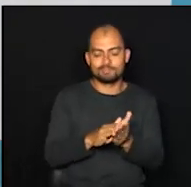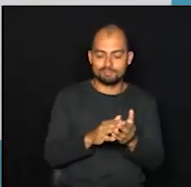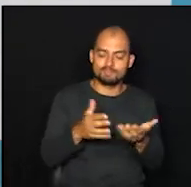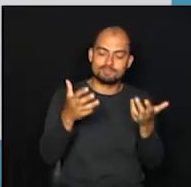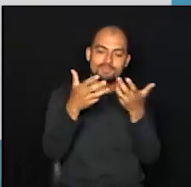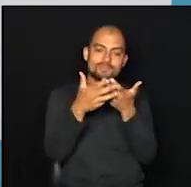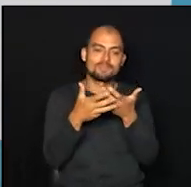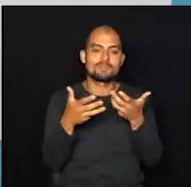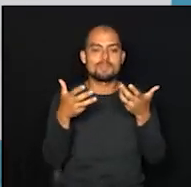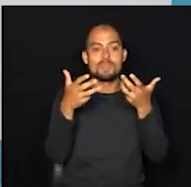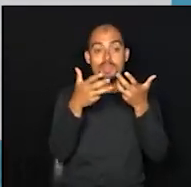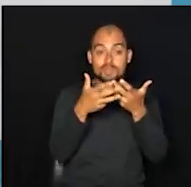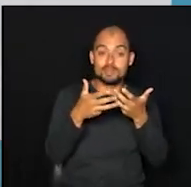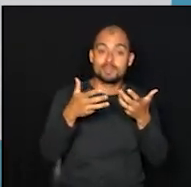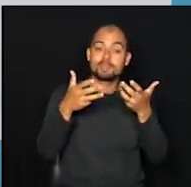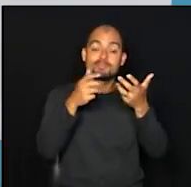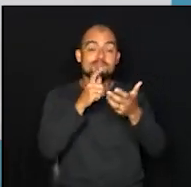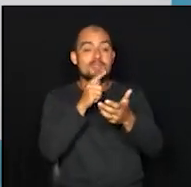oh,